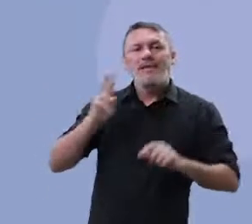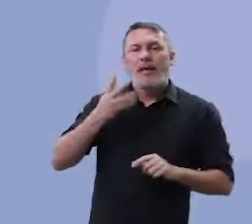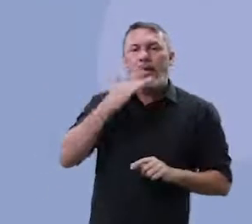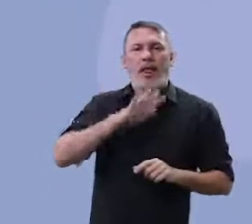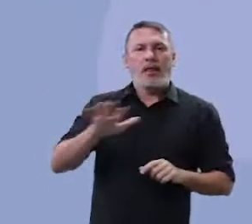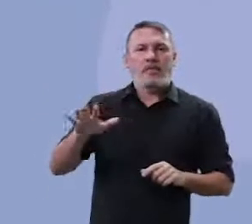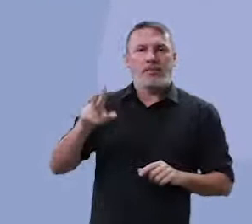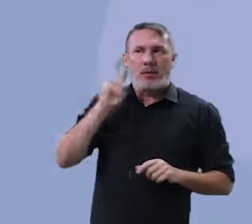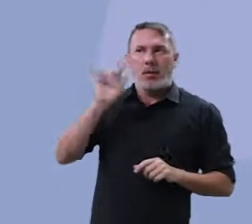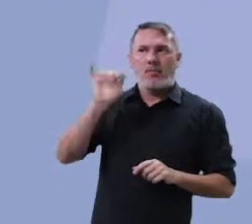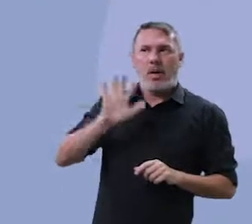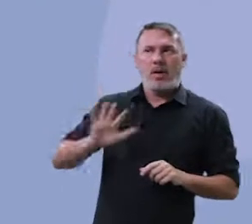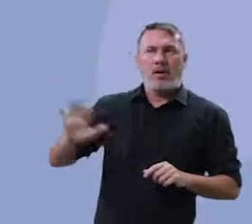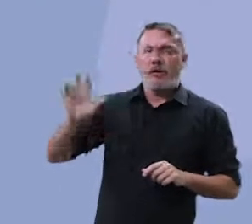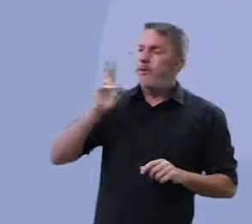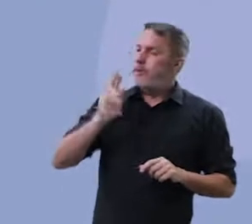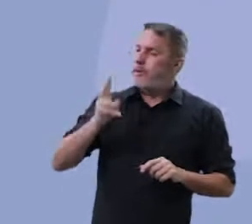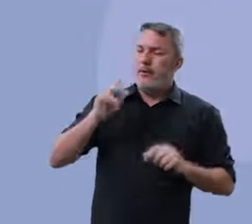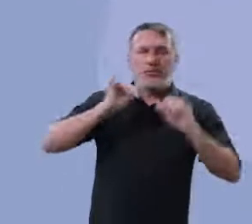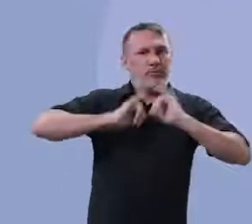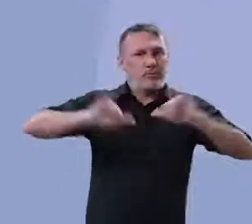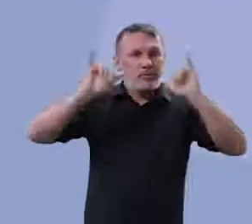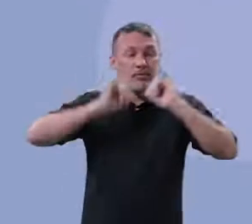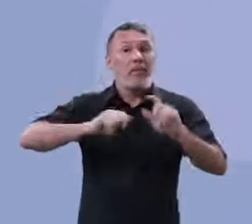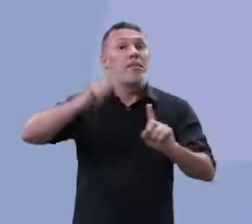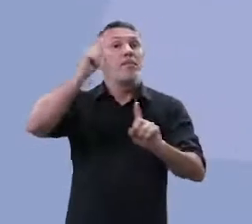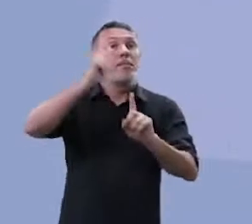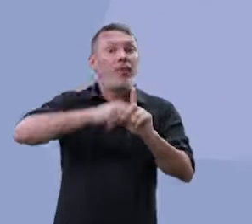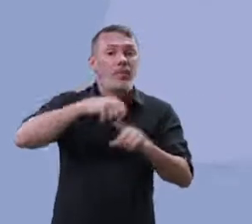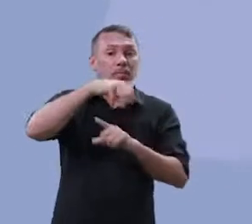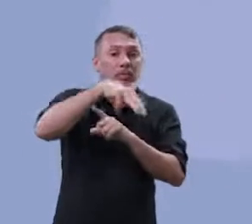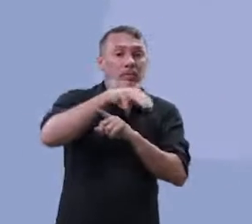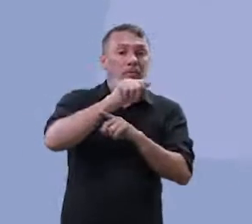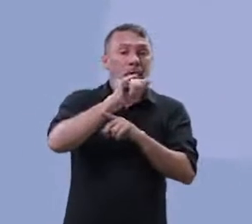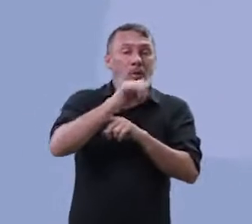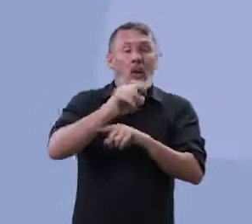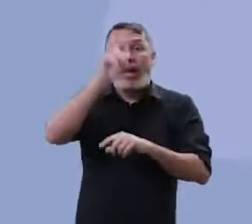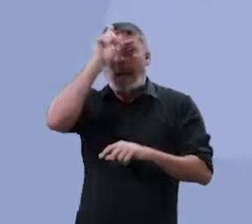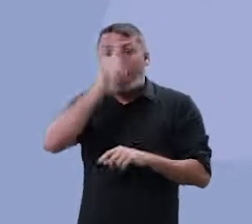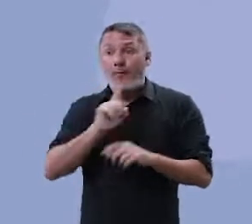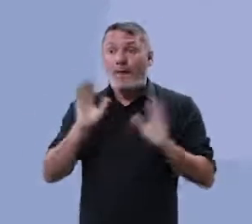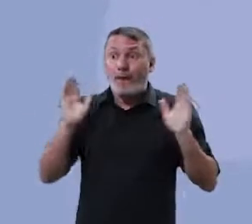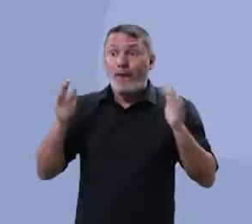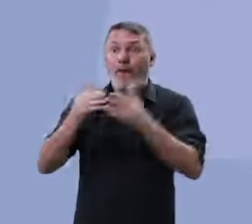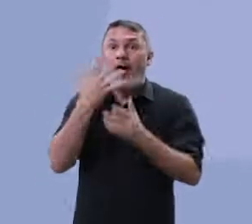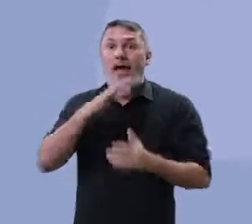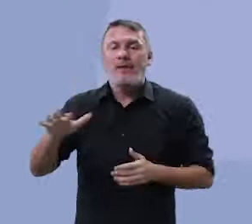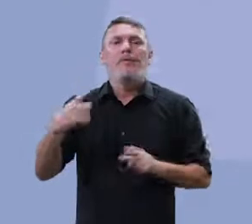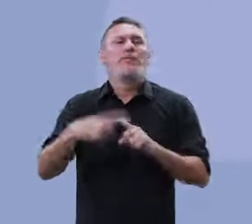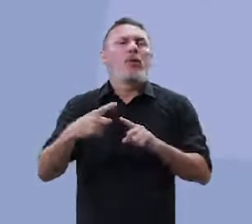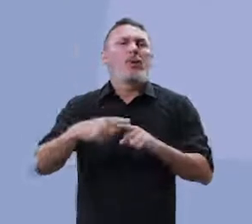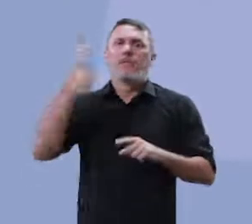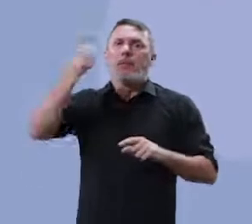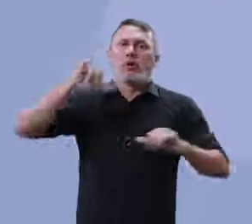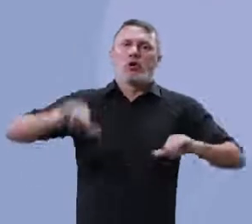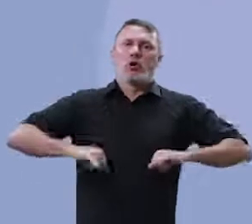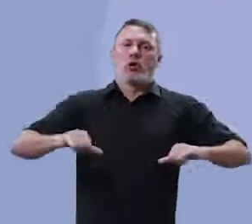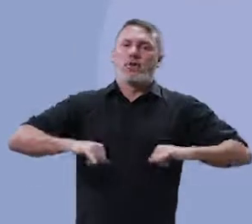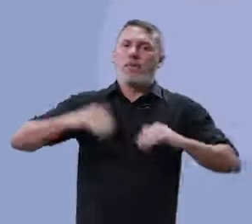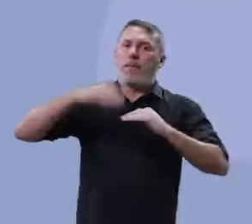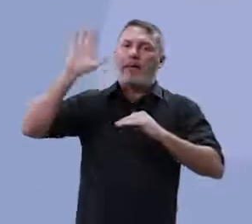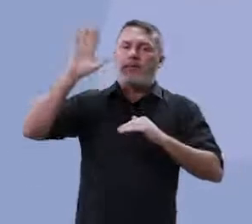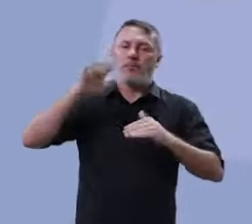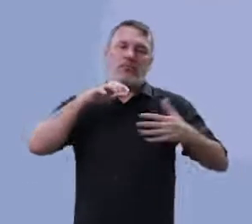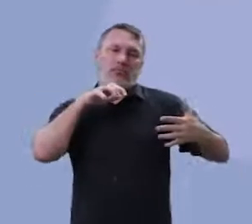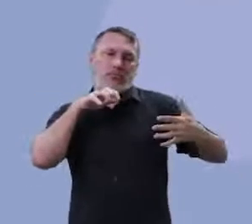vão colocar a figura da criança. As propagandas Maio Amarelo, eles focam a figura da criança, porque é a que mais